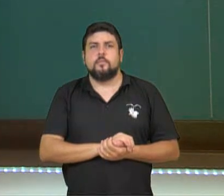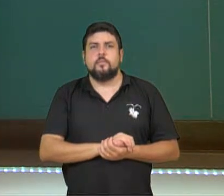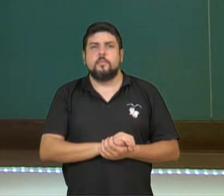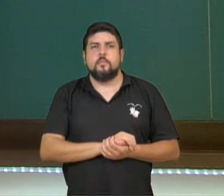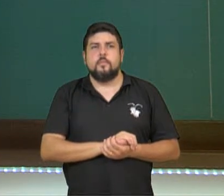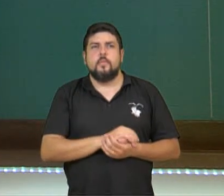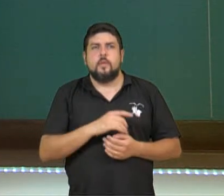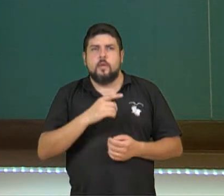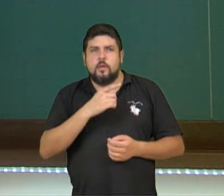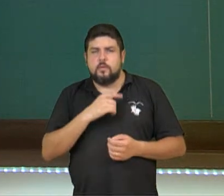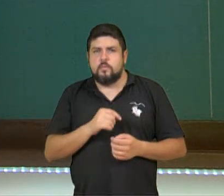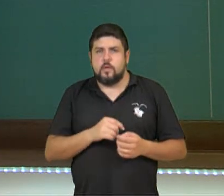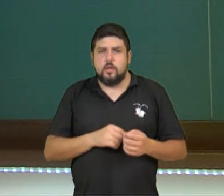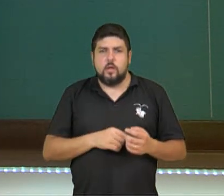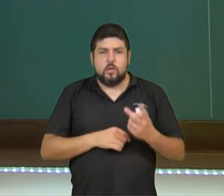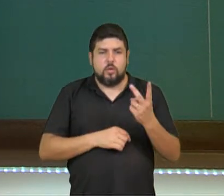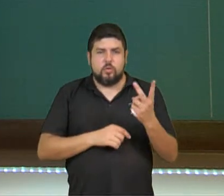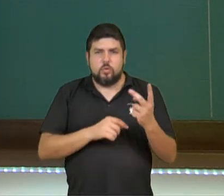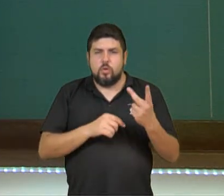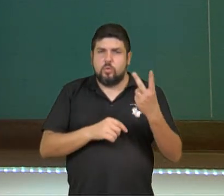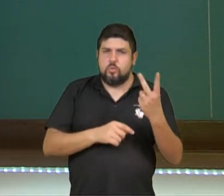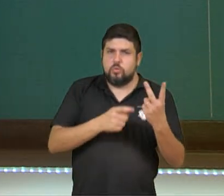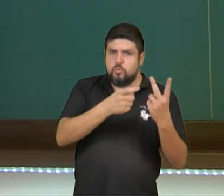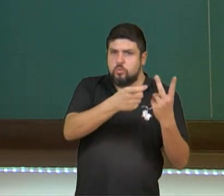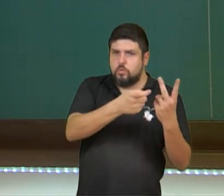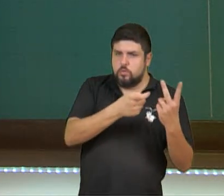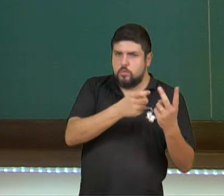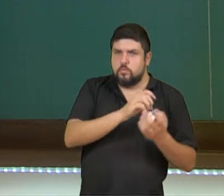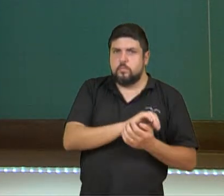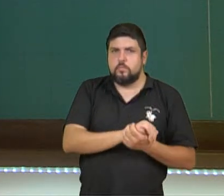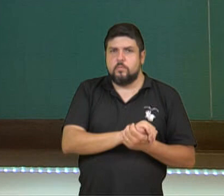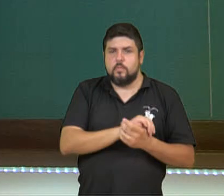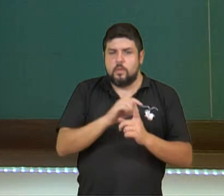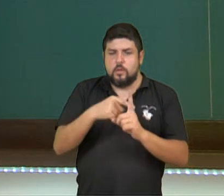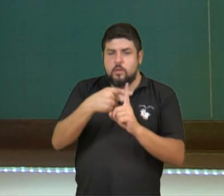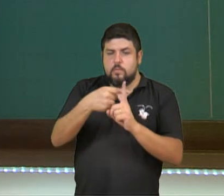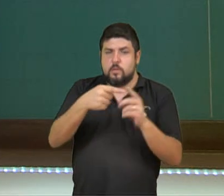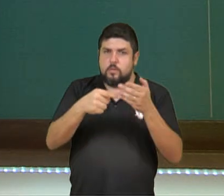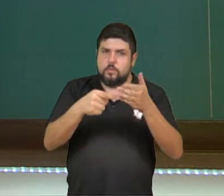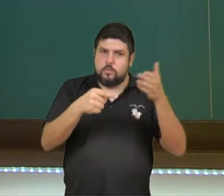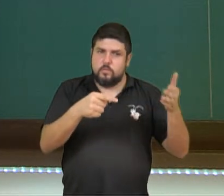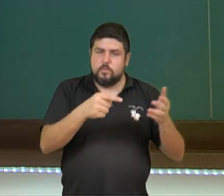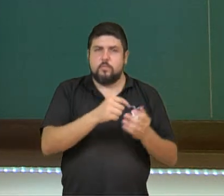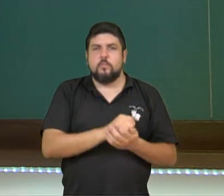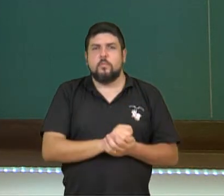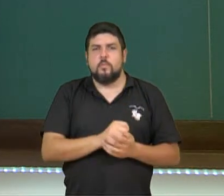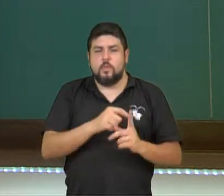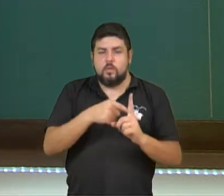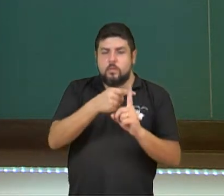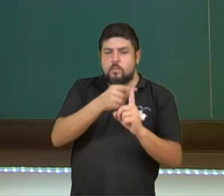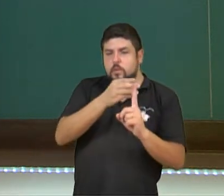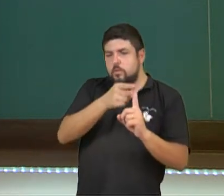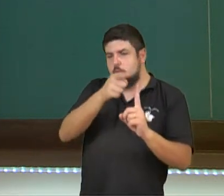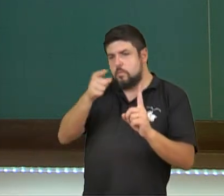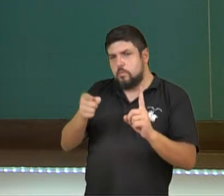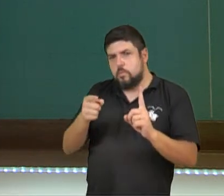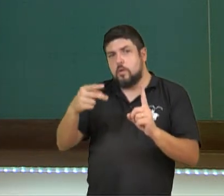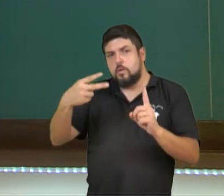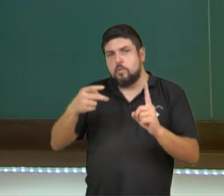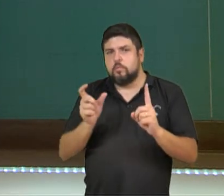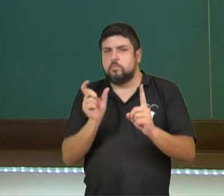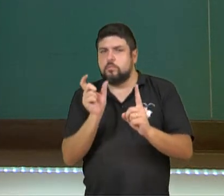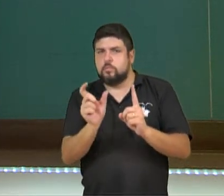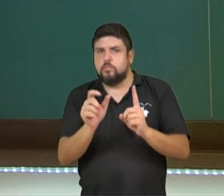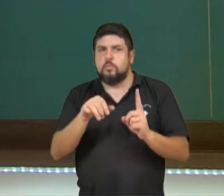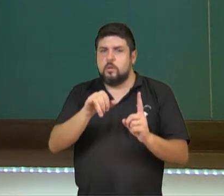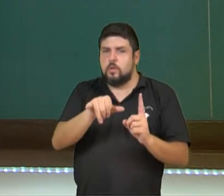dois termos. 2x é o primeiro termo, que está na frente do sinal de mais, tá bom? E o que está depois do sinal de mais é o segundo termo, então no caso,